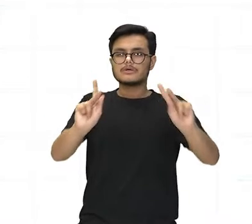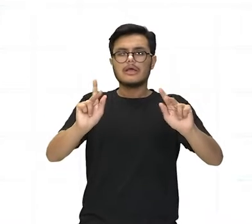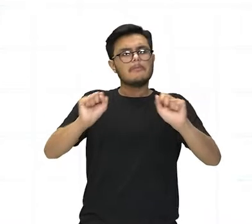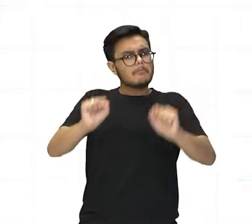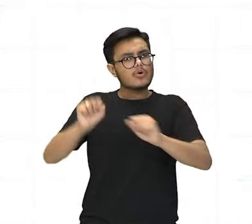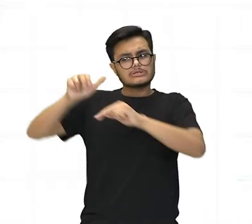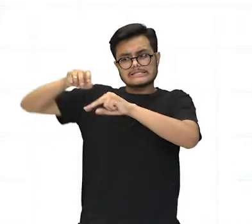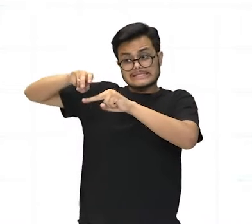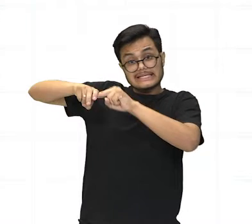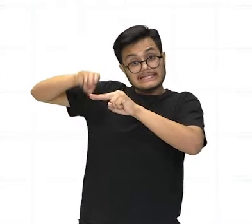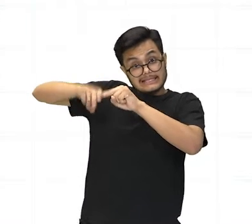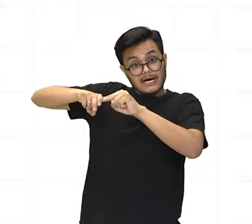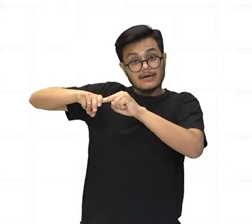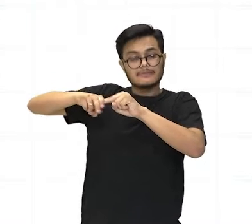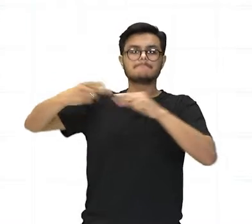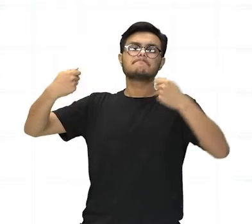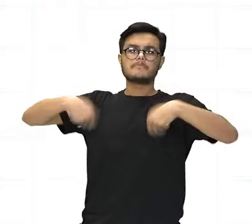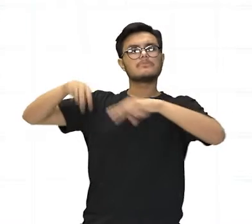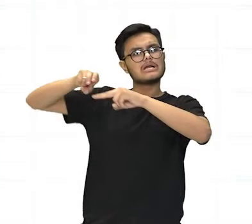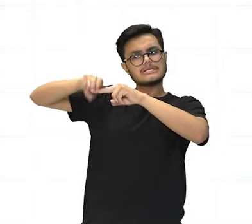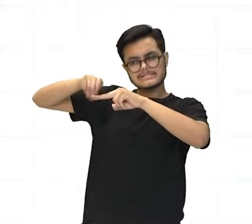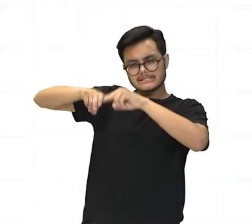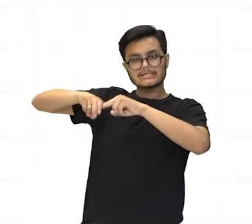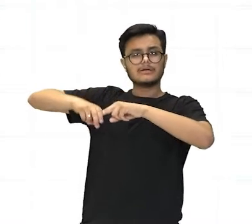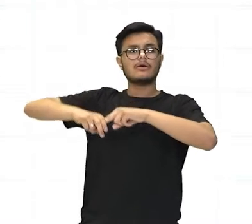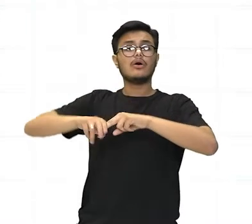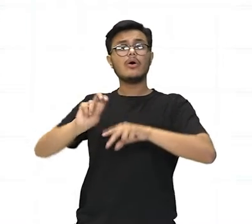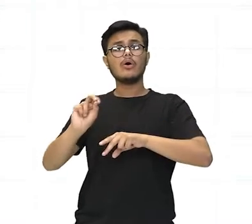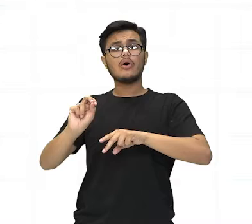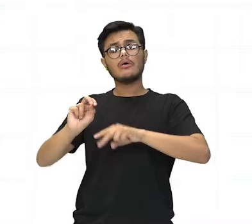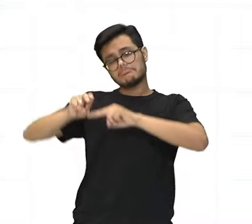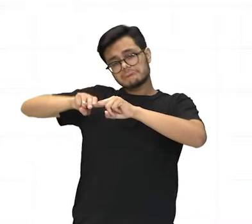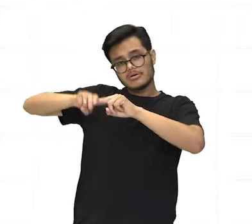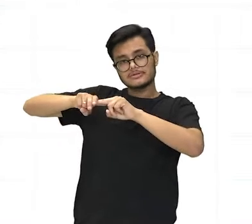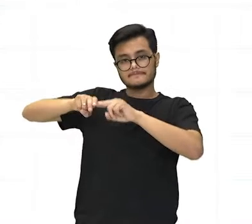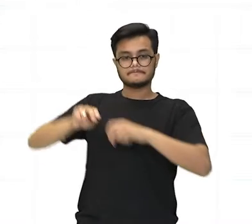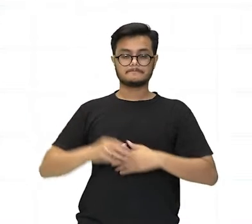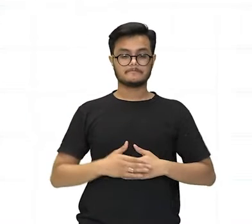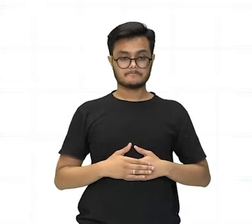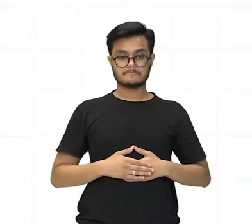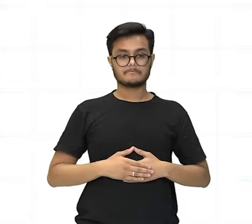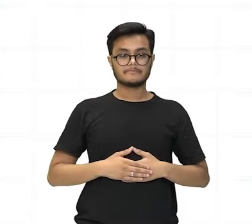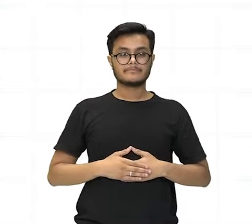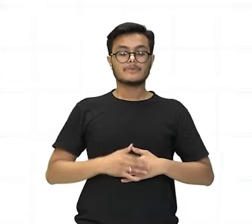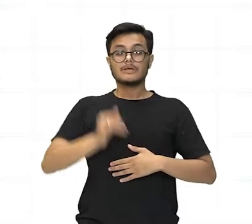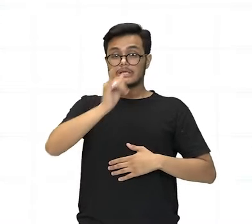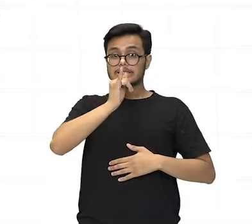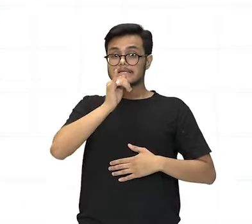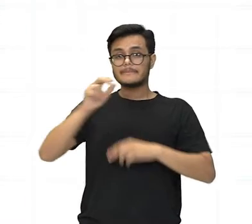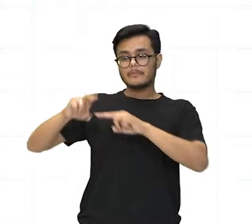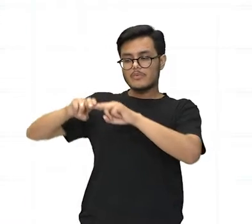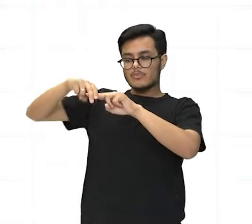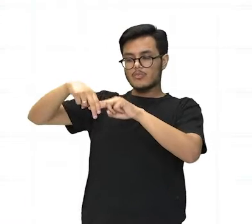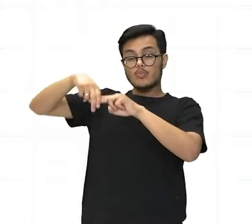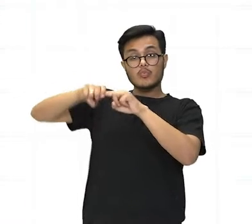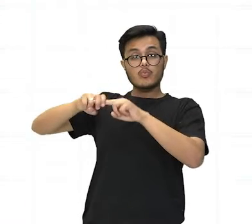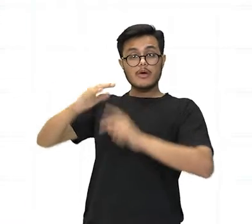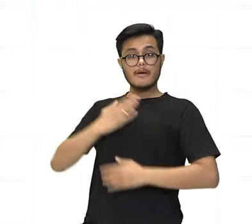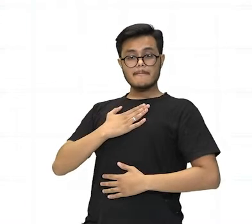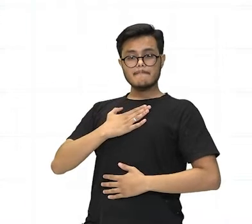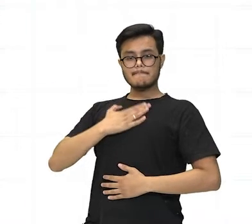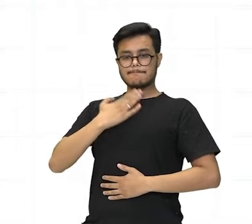sentá-la em uma cadeira ou outro local semelhante. Você vai curvar essa pessoa para